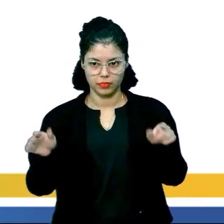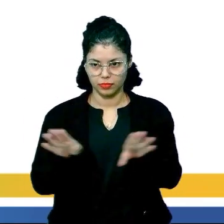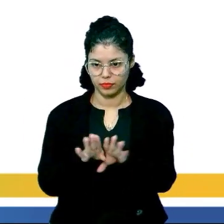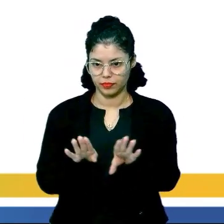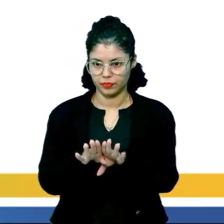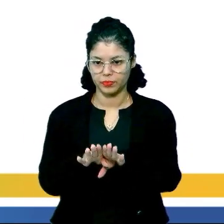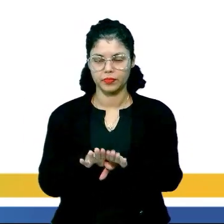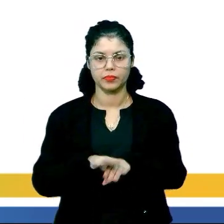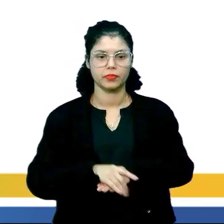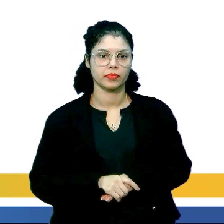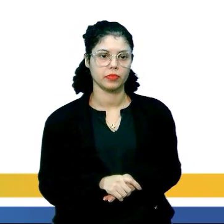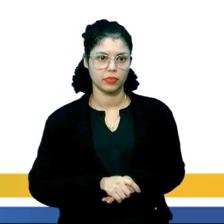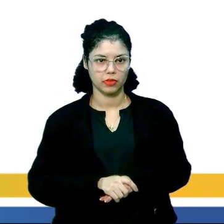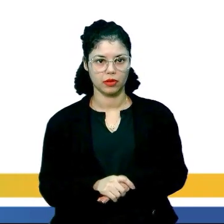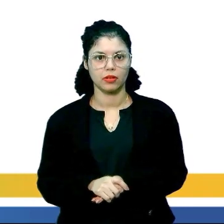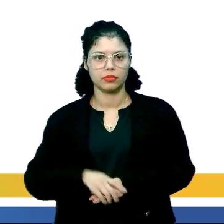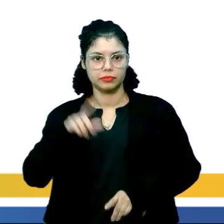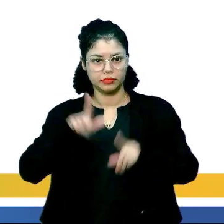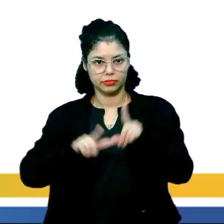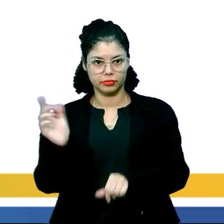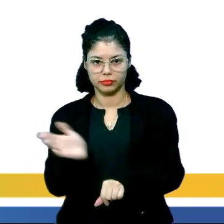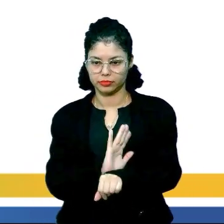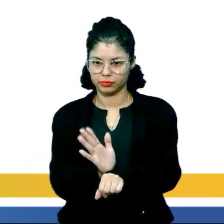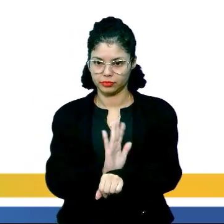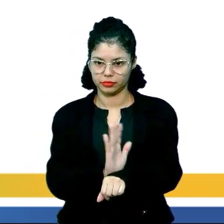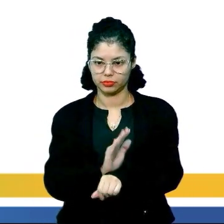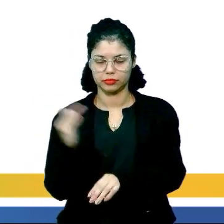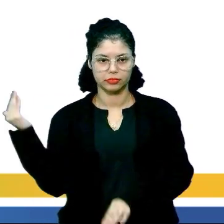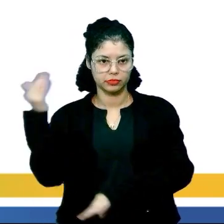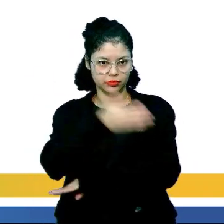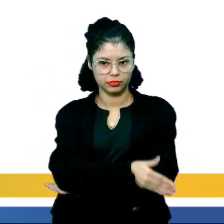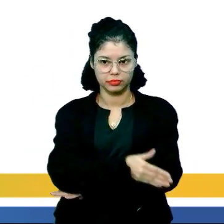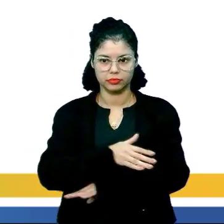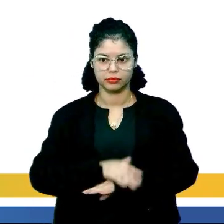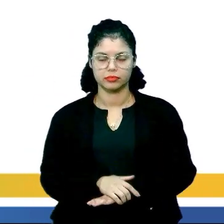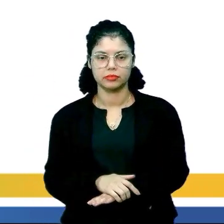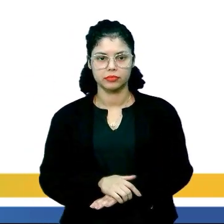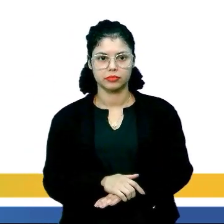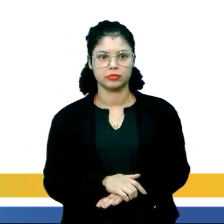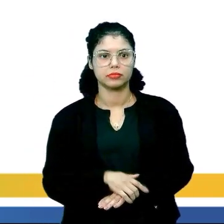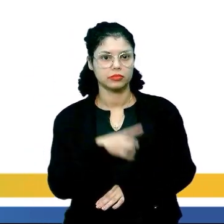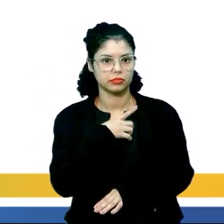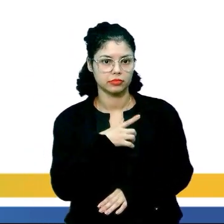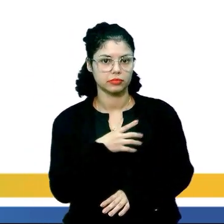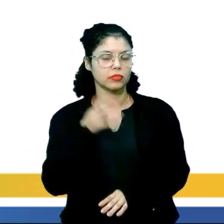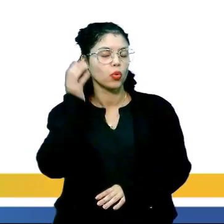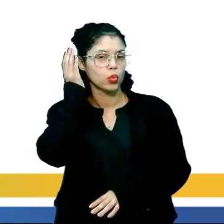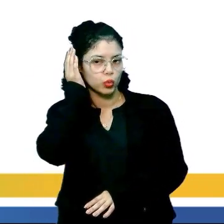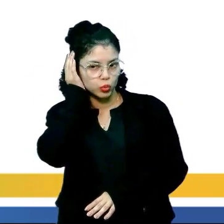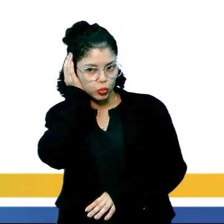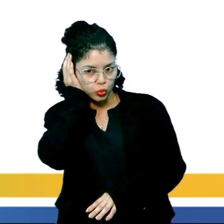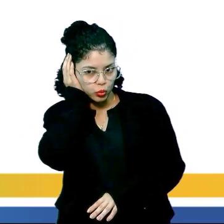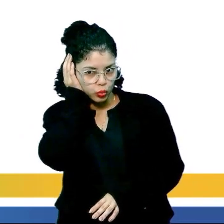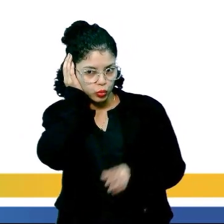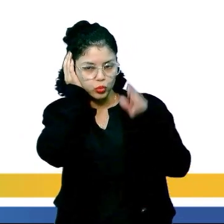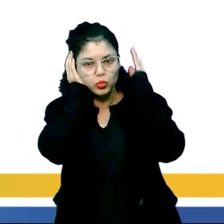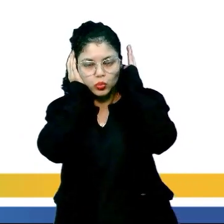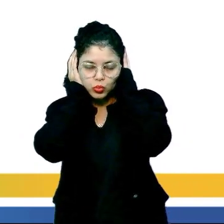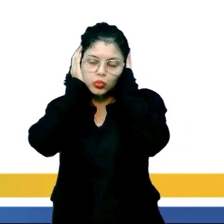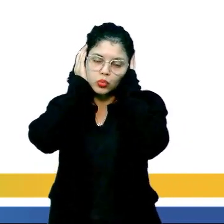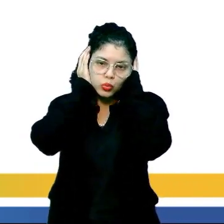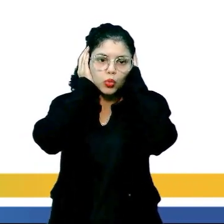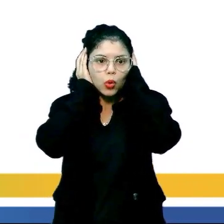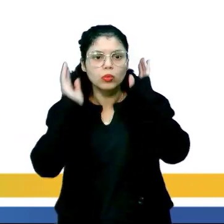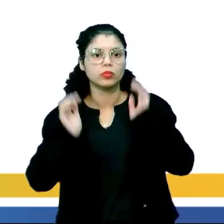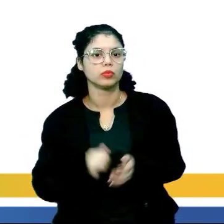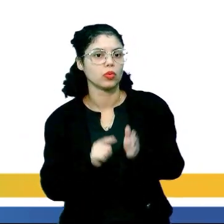que é importante é que a televisão ela passa a entrar, até então a gente tinha o rádio, a gente tinha, né, os